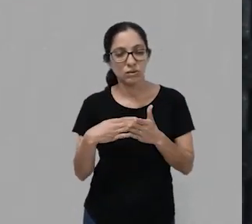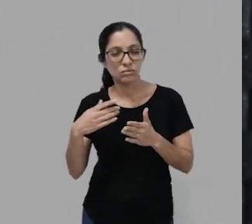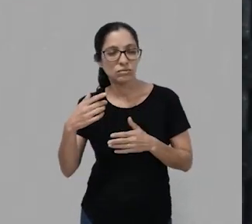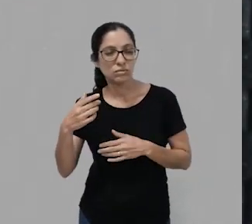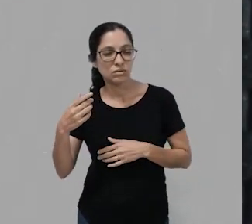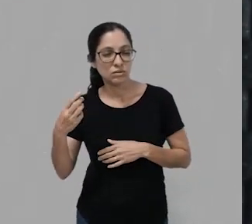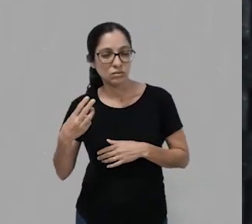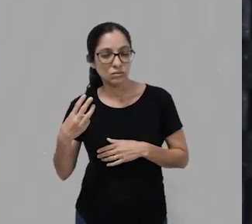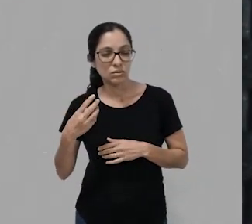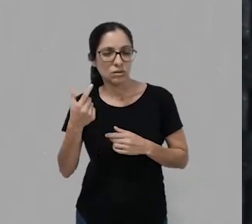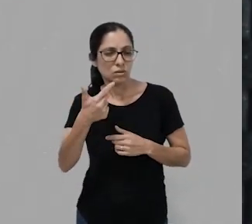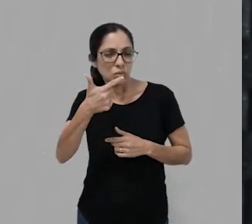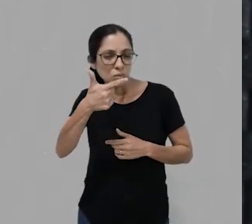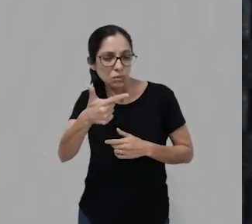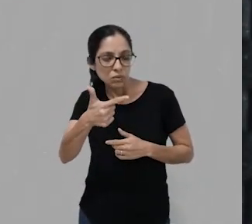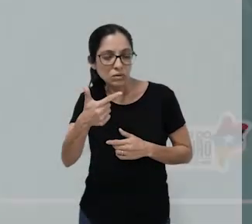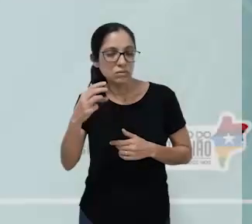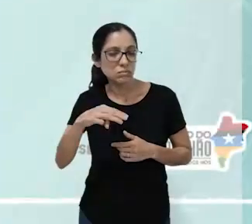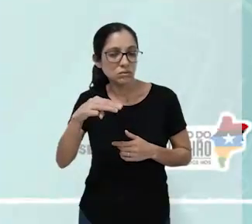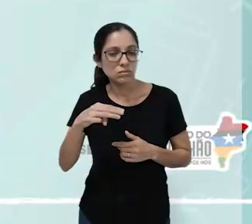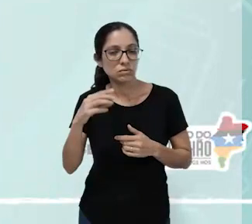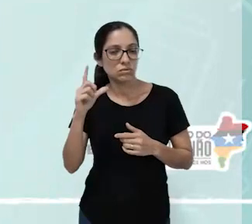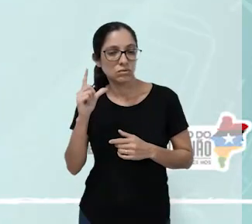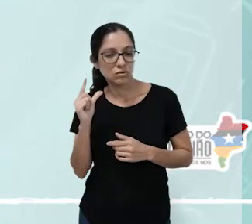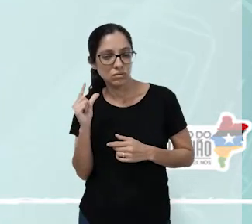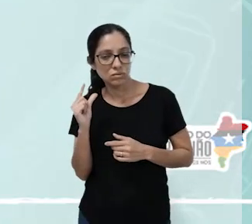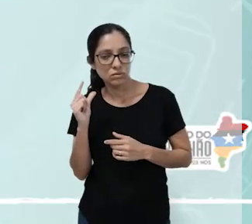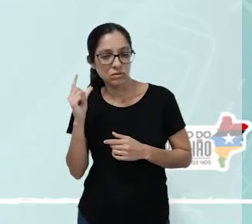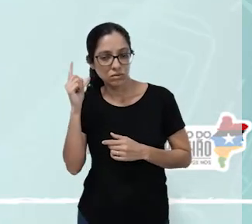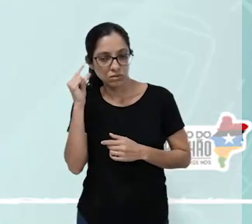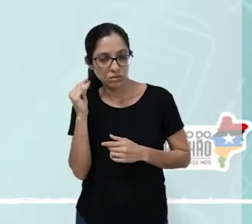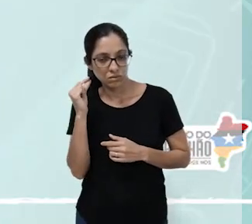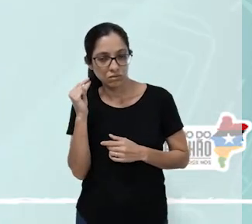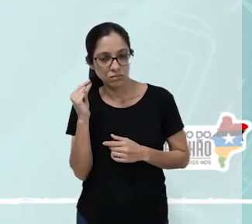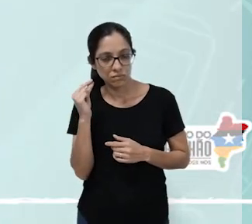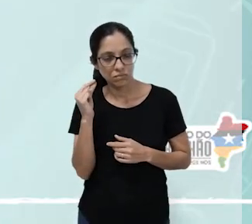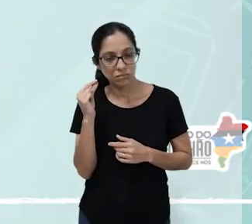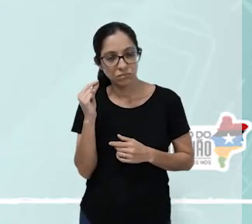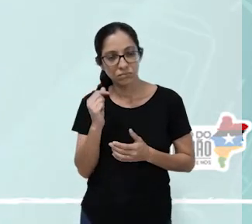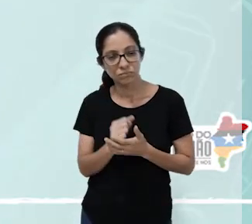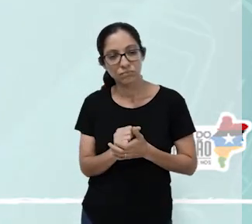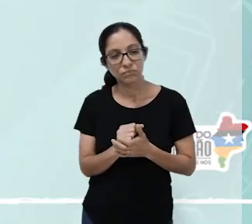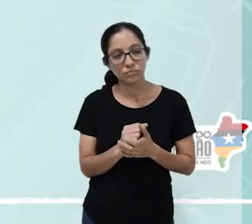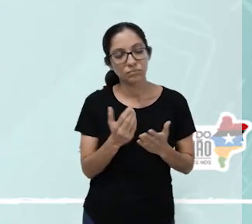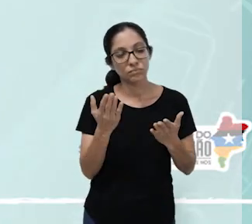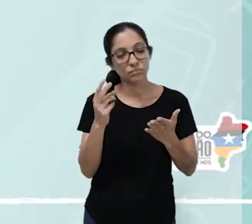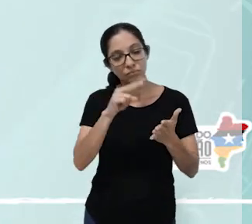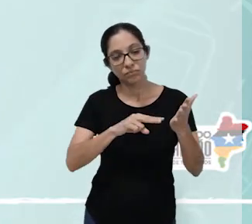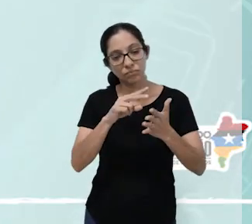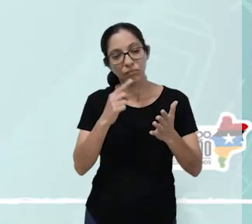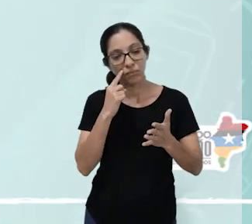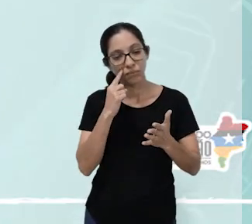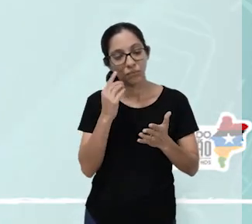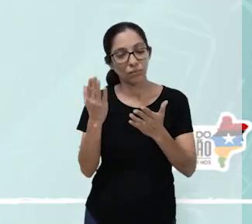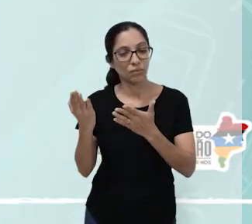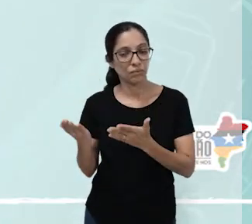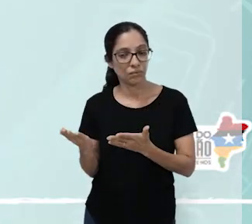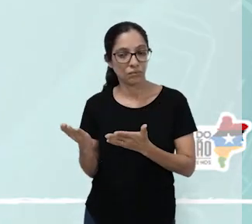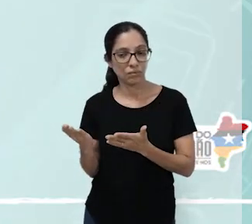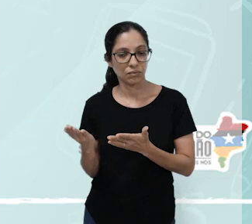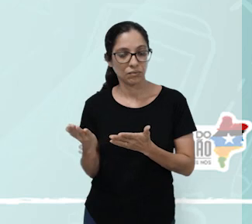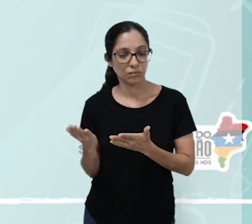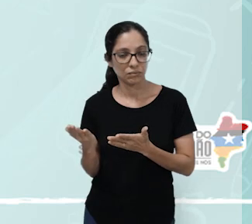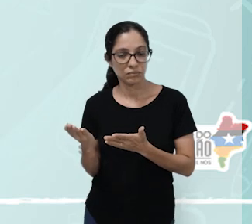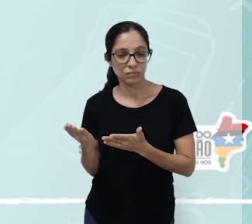minutos de descanso. Posição de quem serve. Se o placar de quem serve for par, o serviço deve ser feito do lado direito